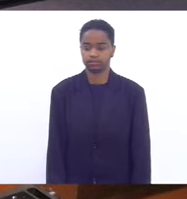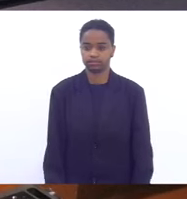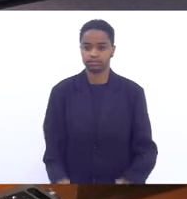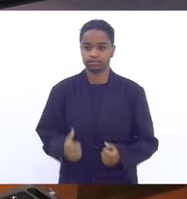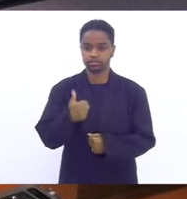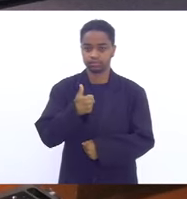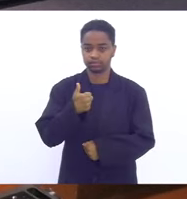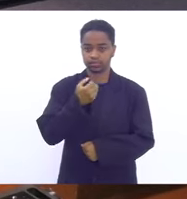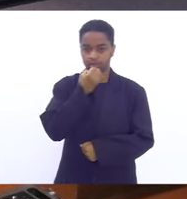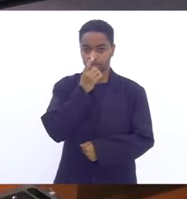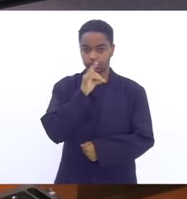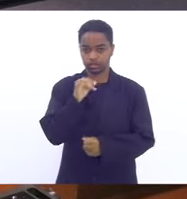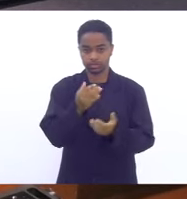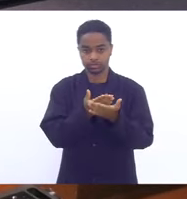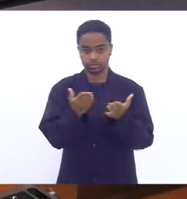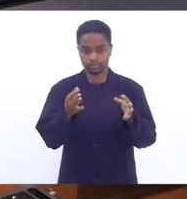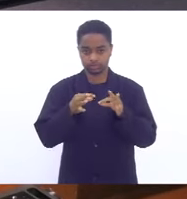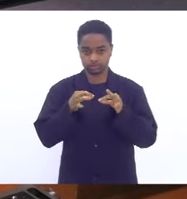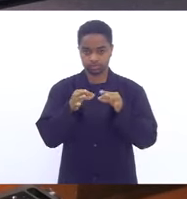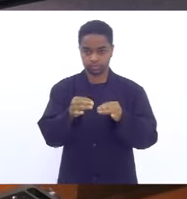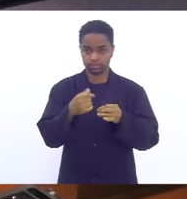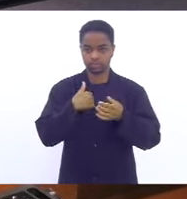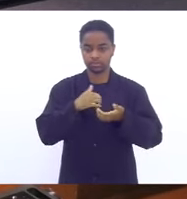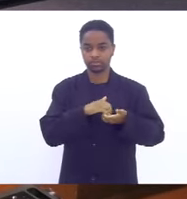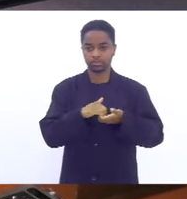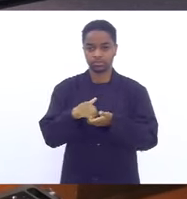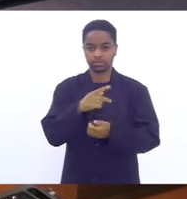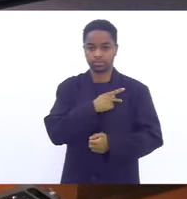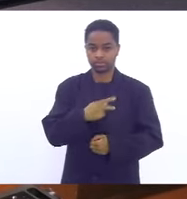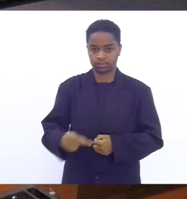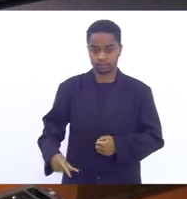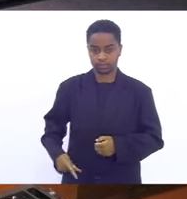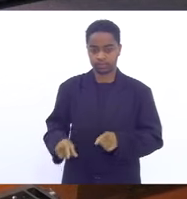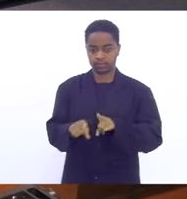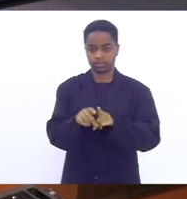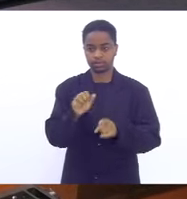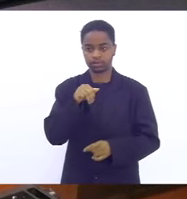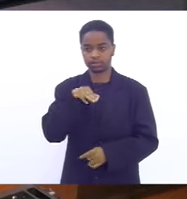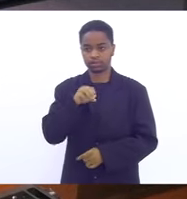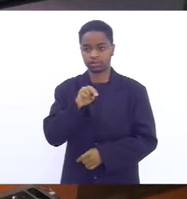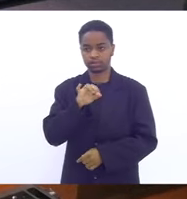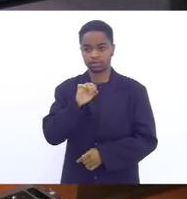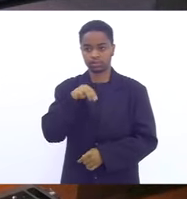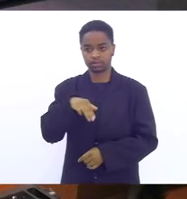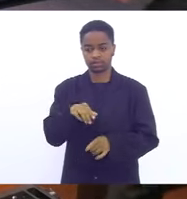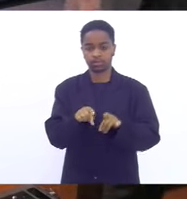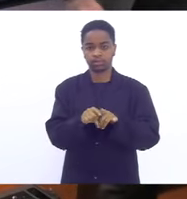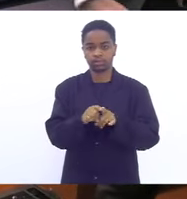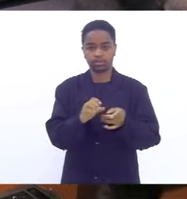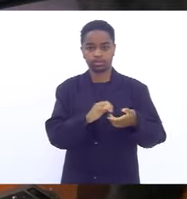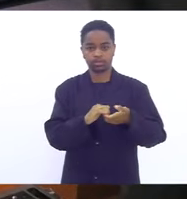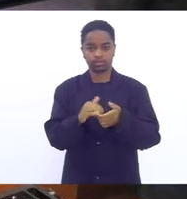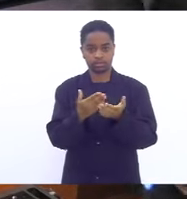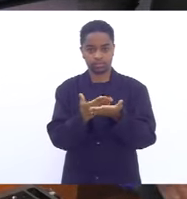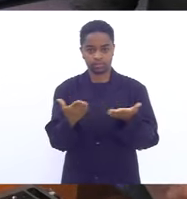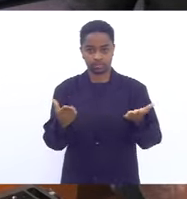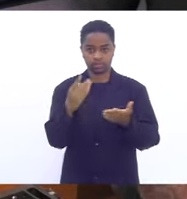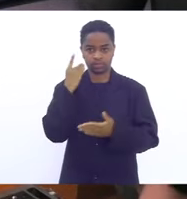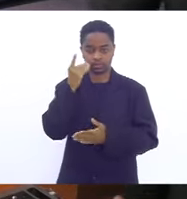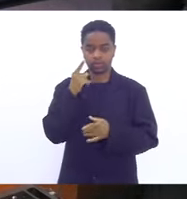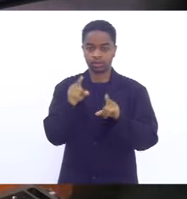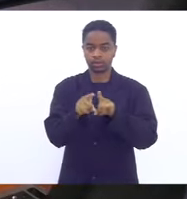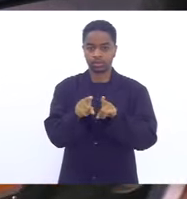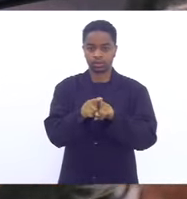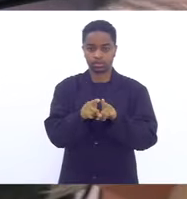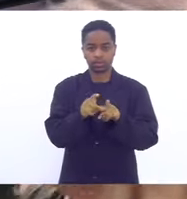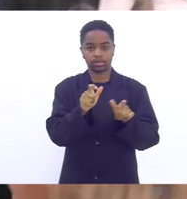Primeiramente, um bom dia a todas e a todos. Saudar aqui o nosso presidente Rodrigo Amorim, saúde toda a mesa. Queria saudar aqui também as concessionárias